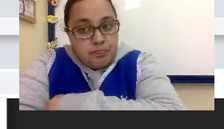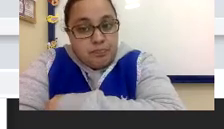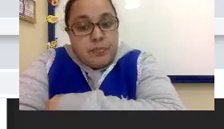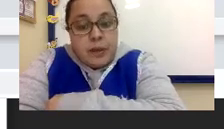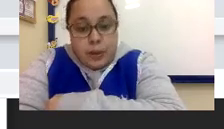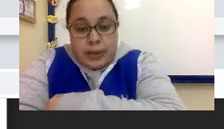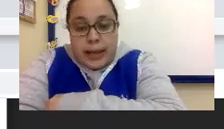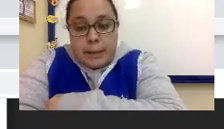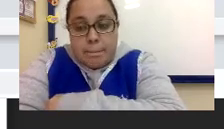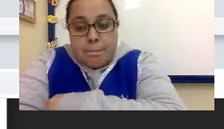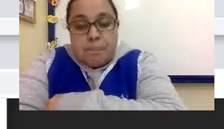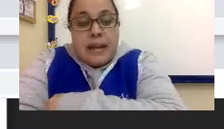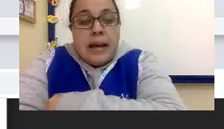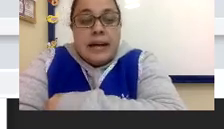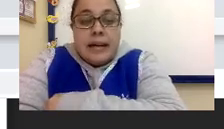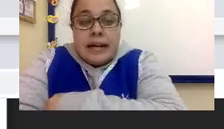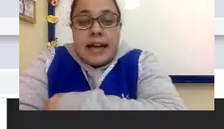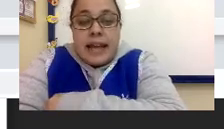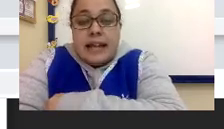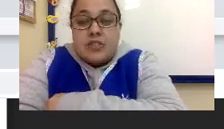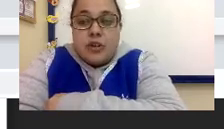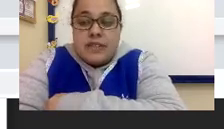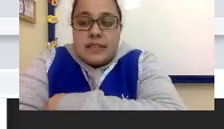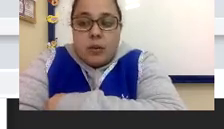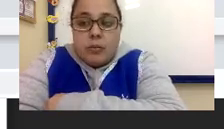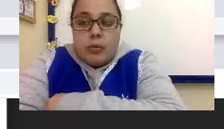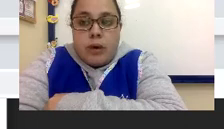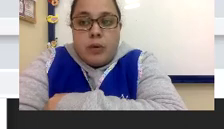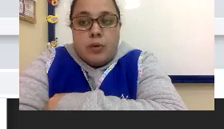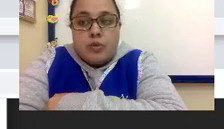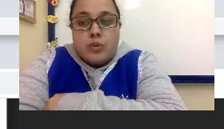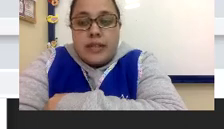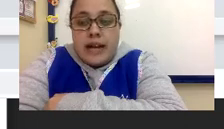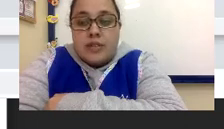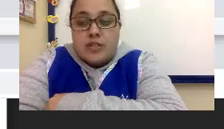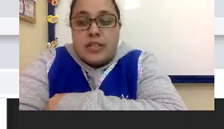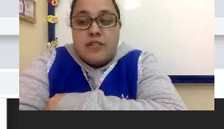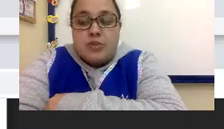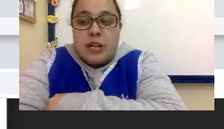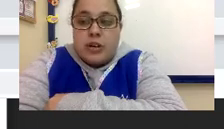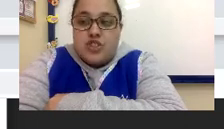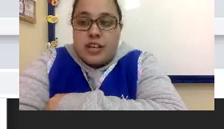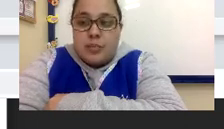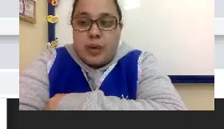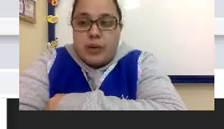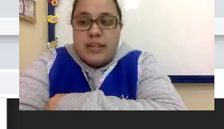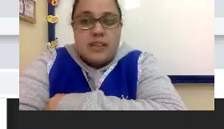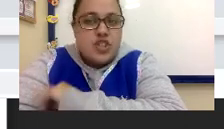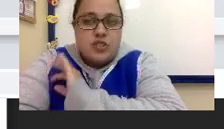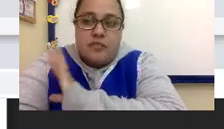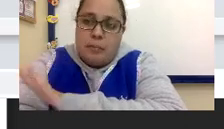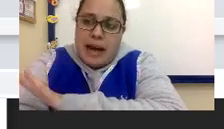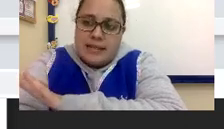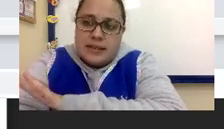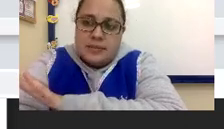gengiva. Ok? E além da escovação, qual outros cuidados que devemos ter com a higiene bucal? Será que